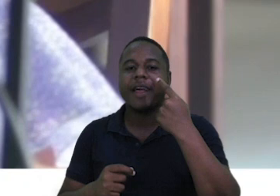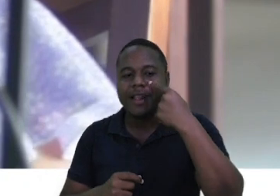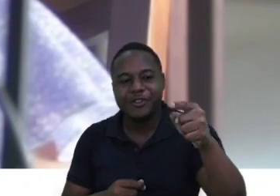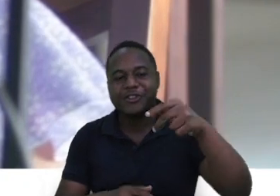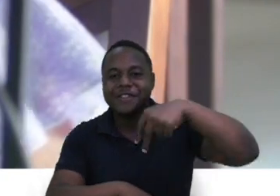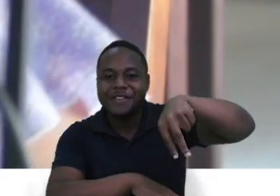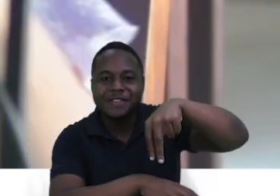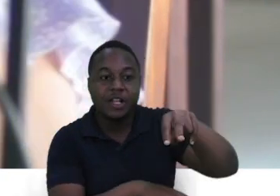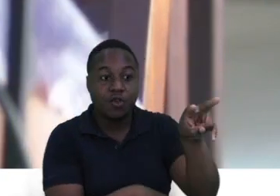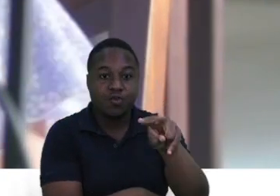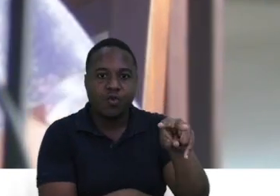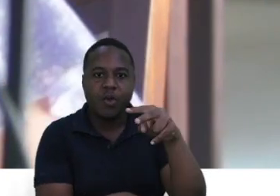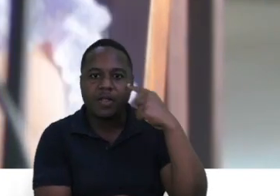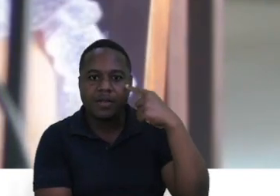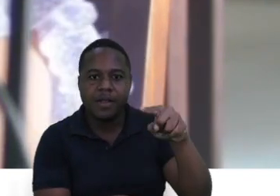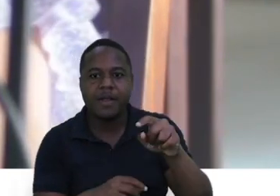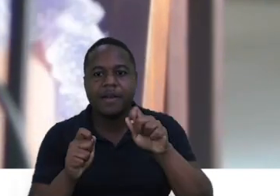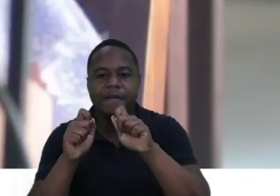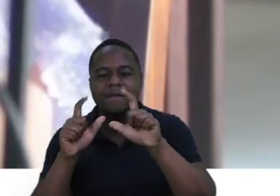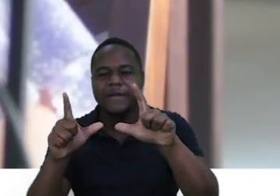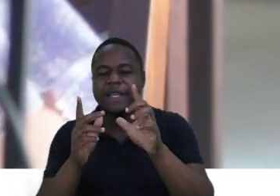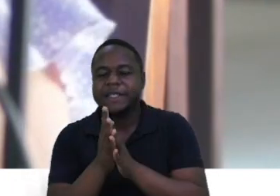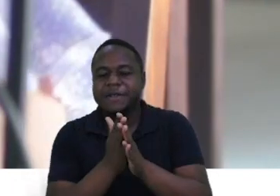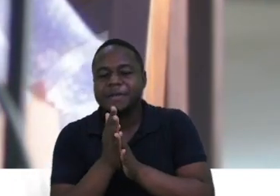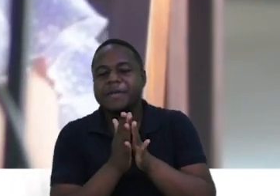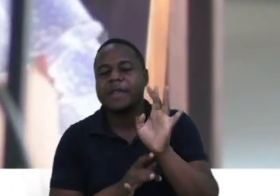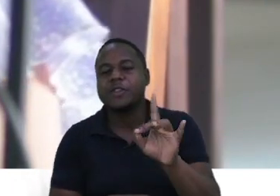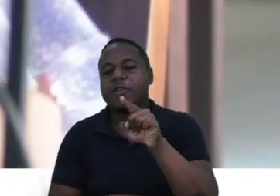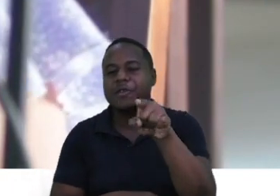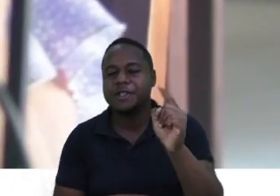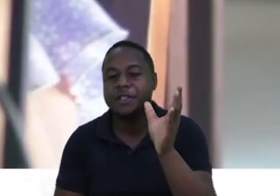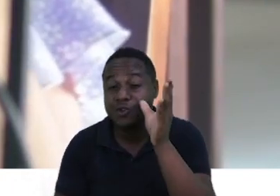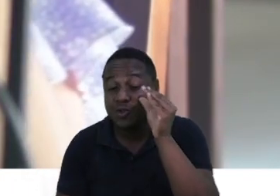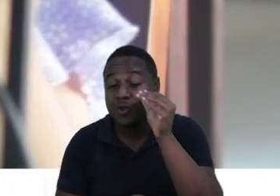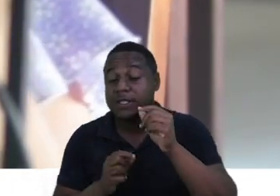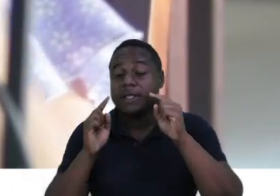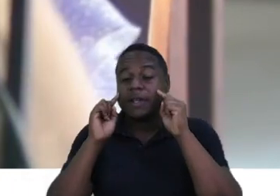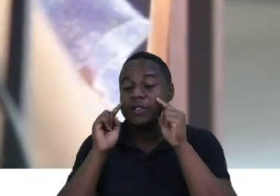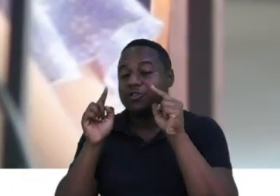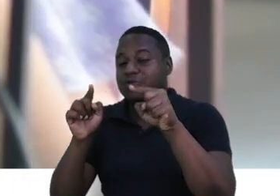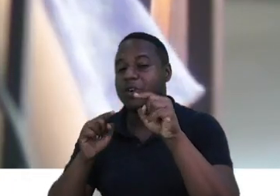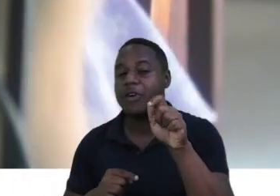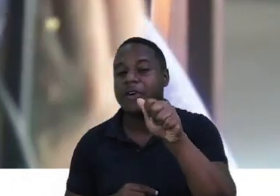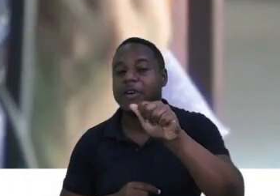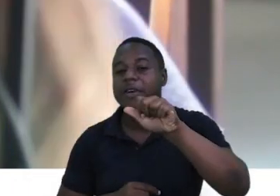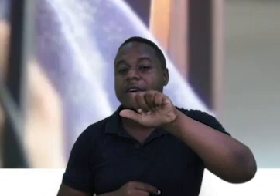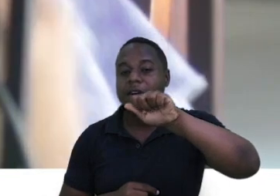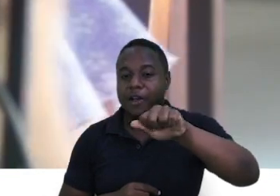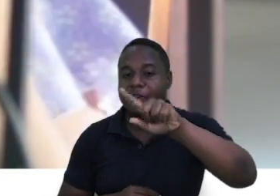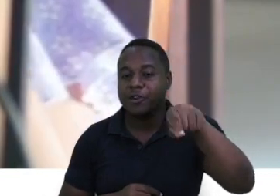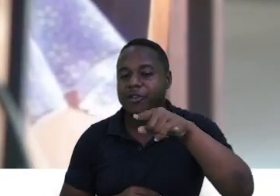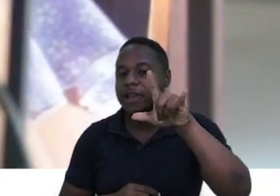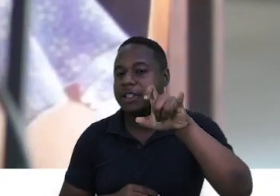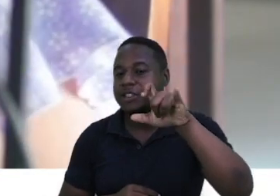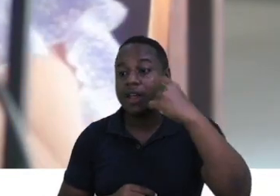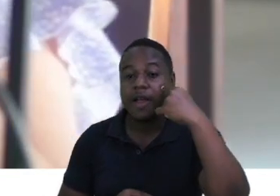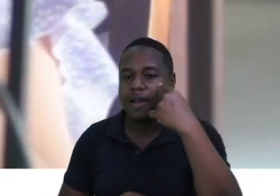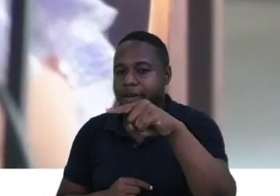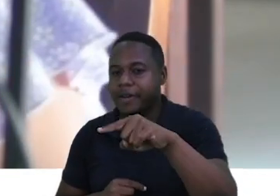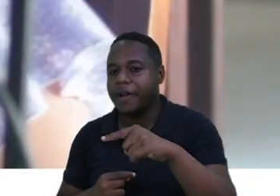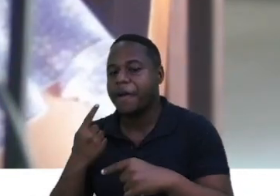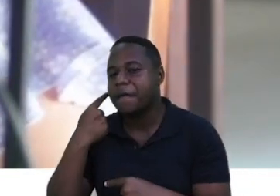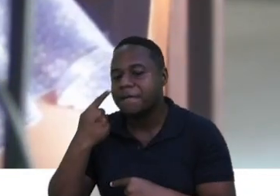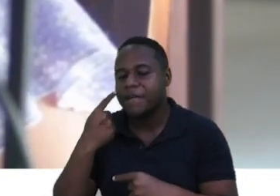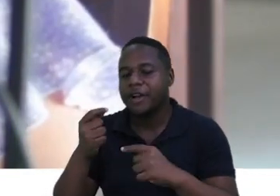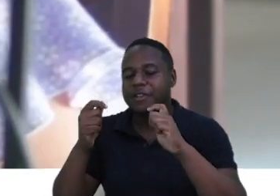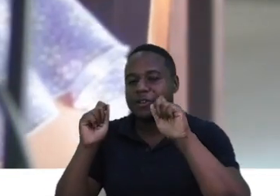trabalho deles. Só para pimentar um pouquinho a curiosidade de vocês, para seguir esses lindos, para conhecer o trabalho deles. Fique